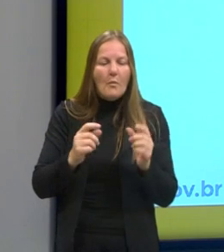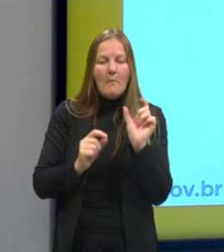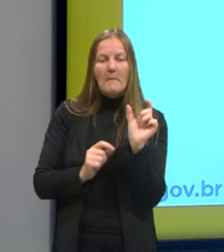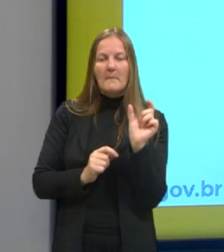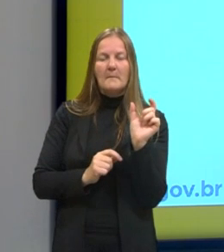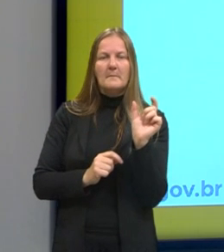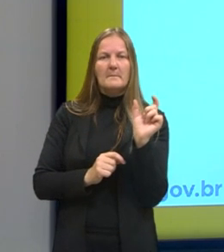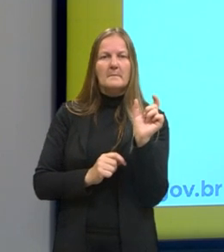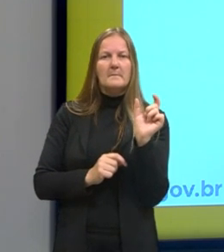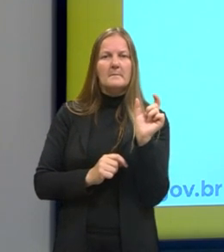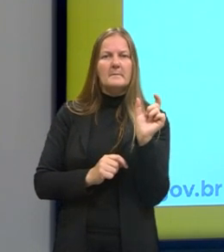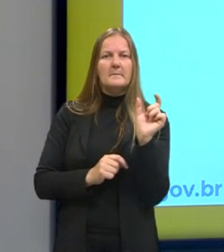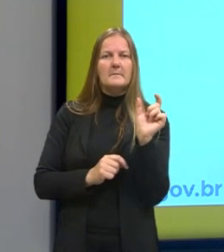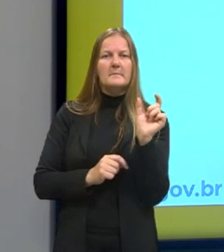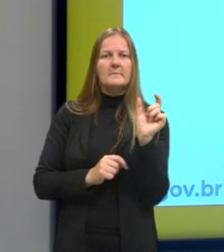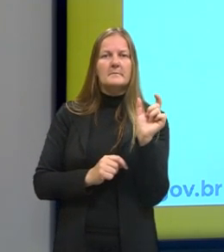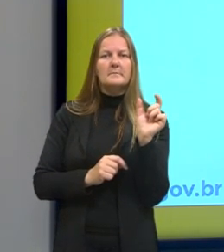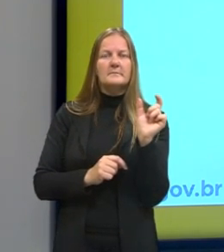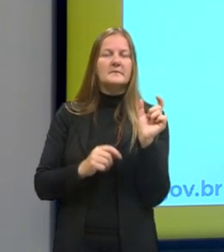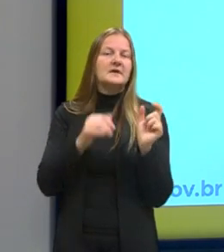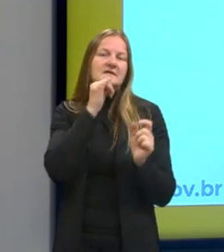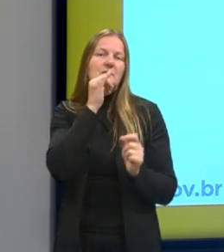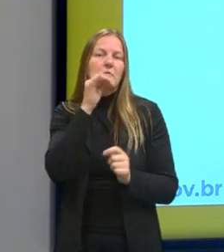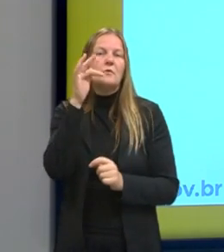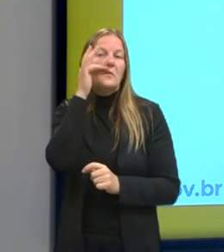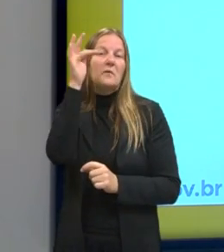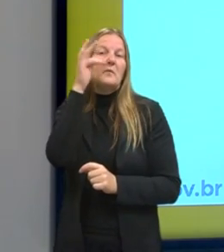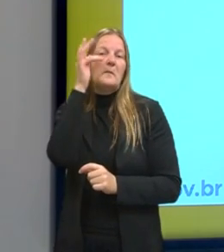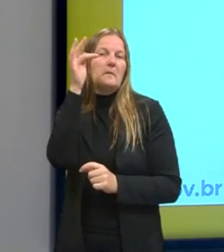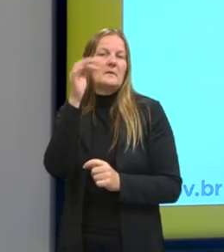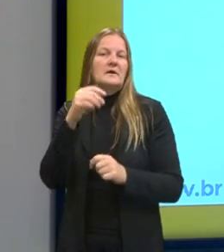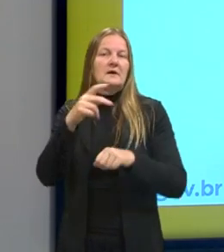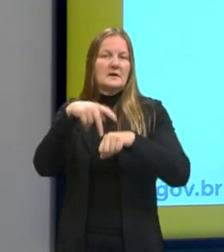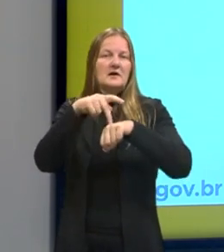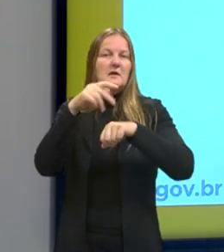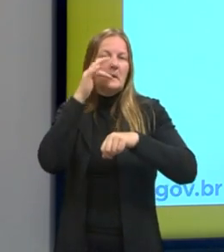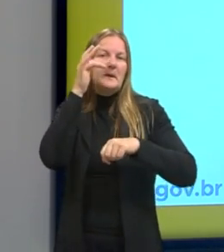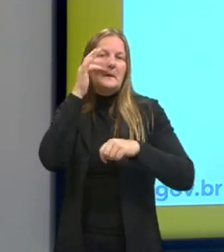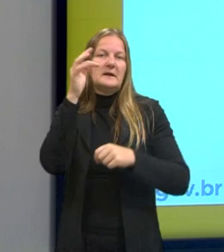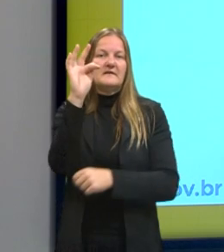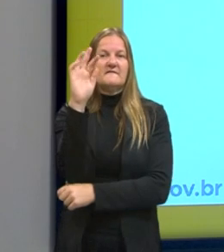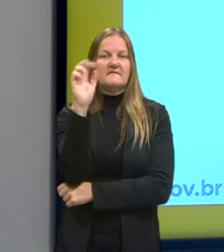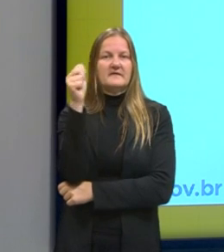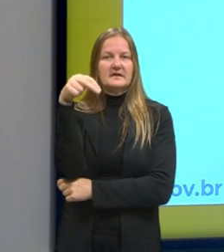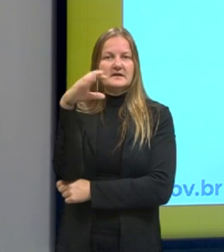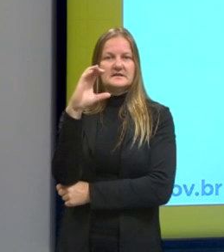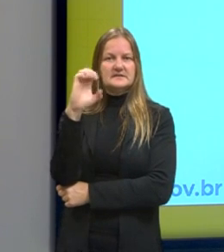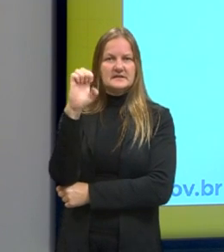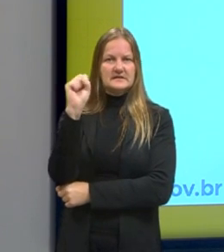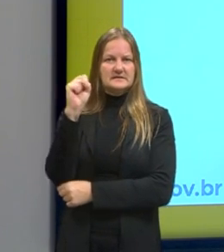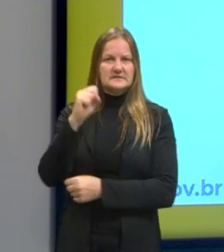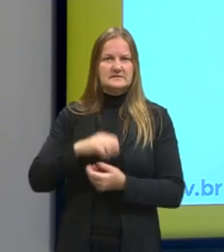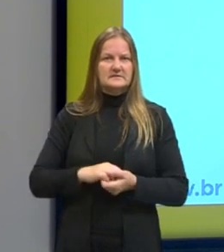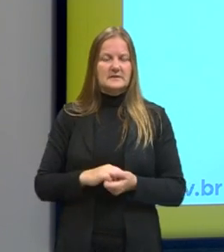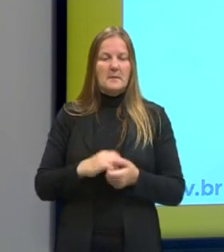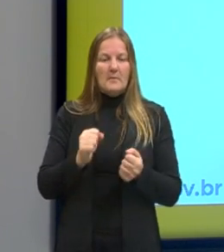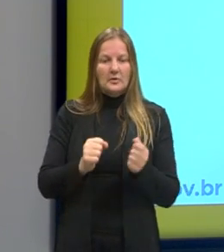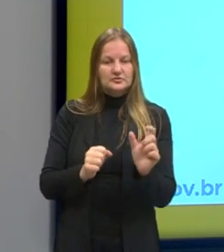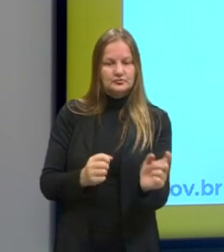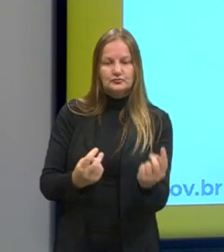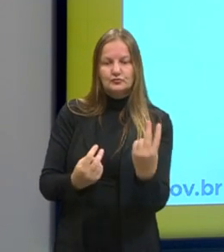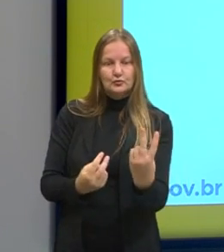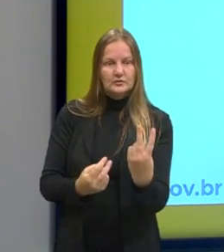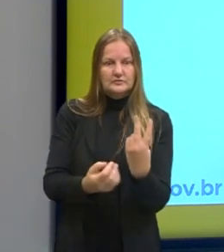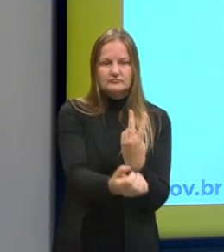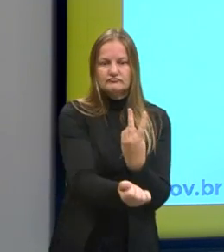por exemplo, a palavra francês? Que, por acaso, é uma palavra que pode estar nas duas gavetas.